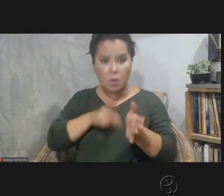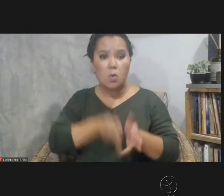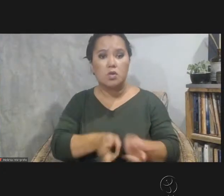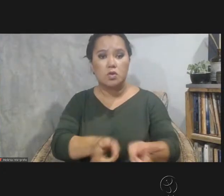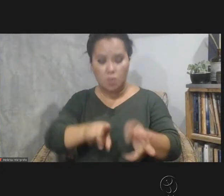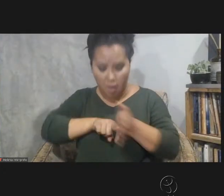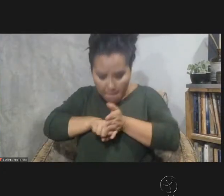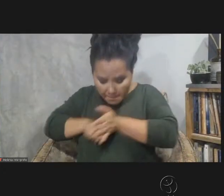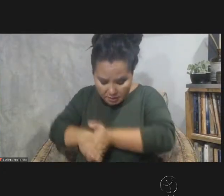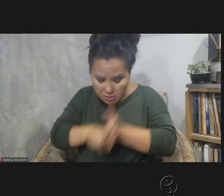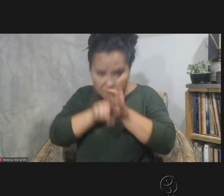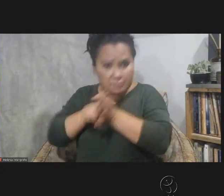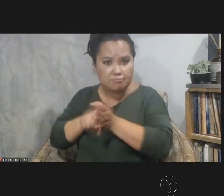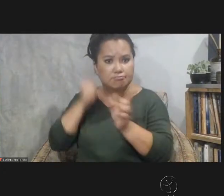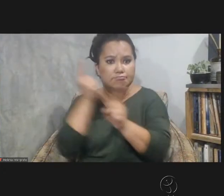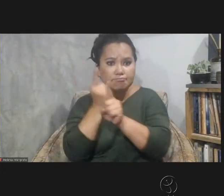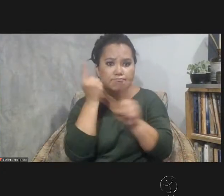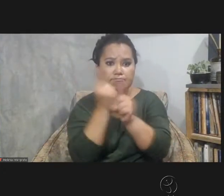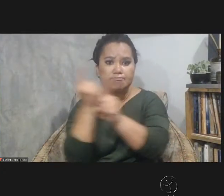nem sempre